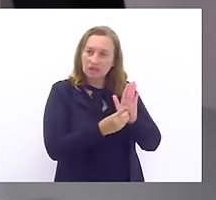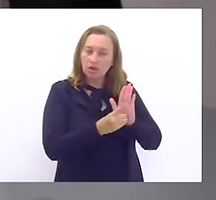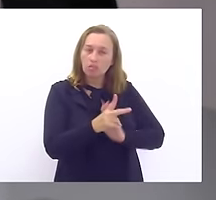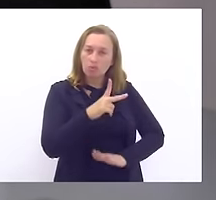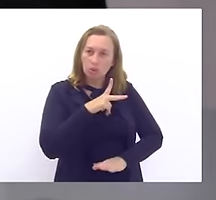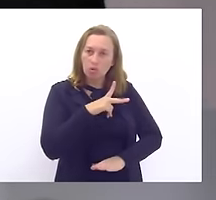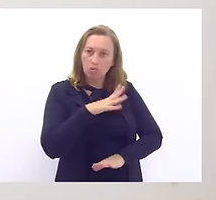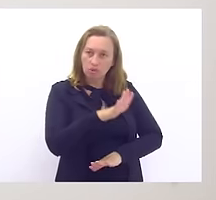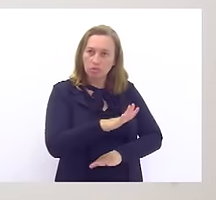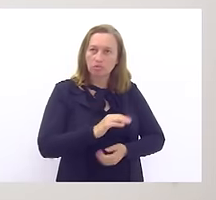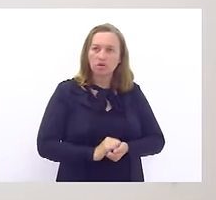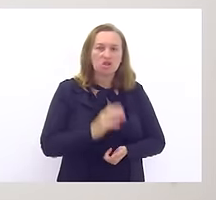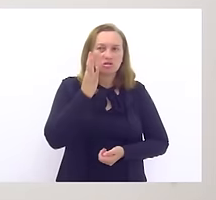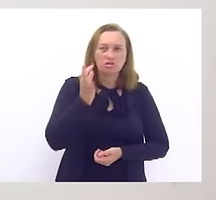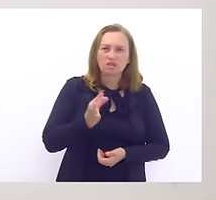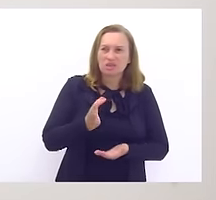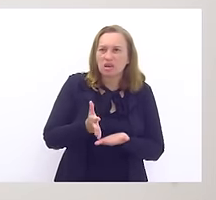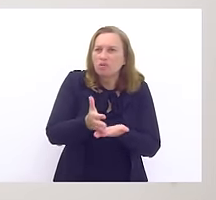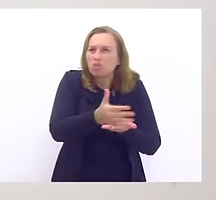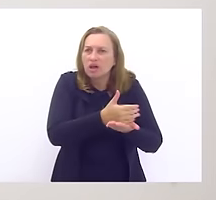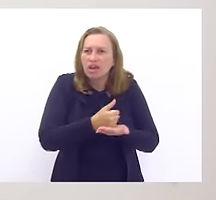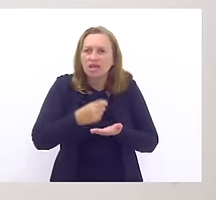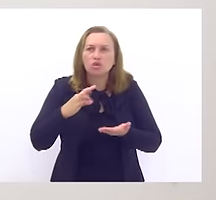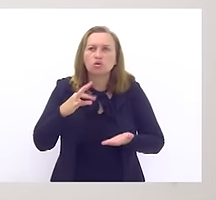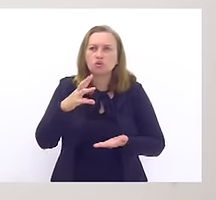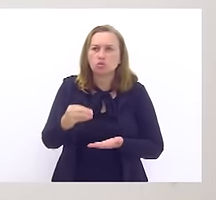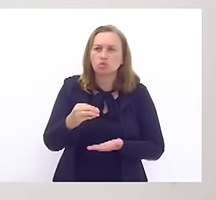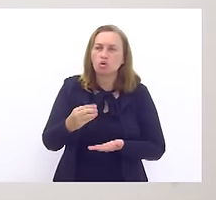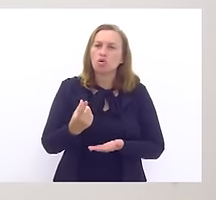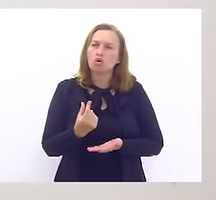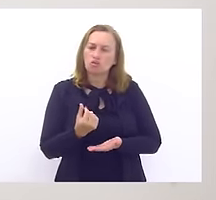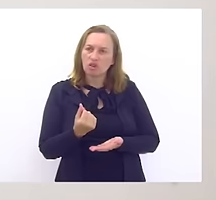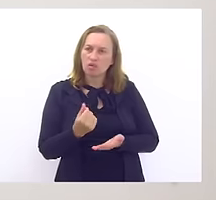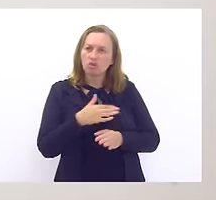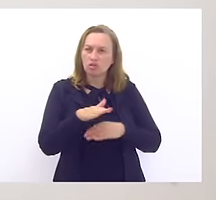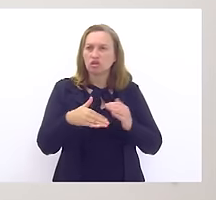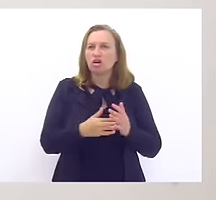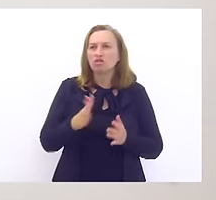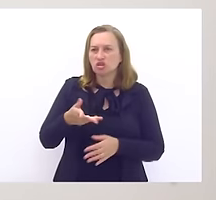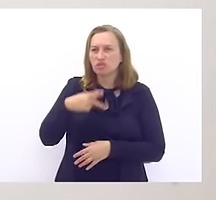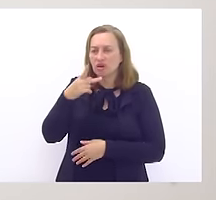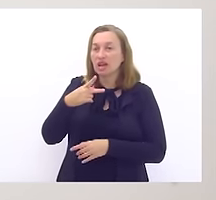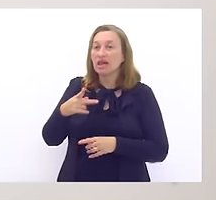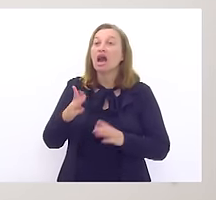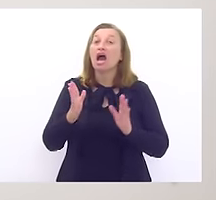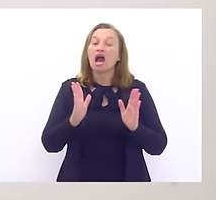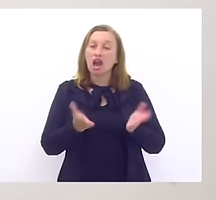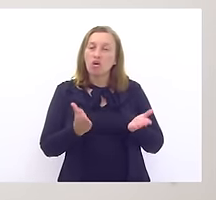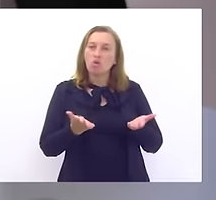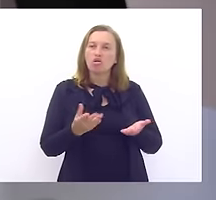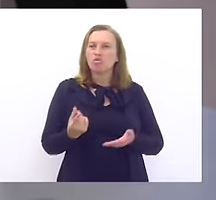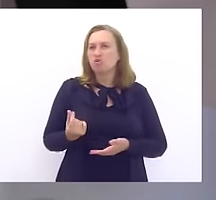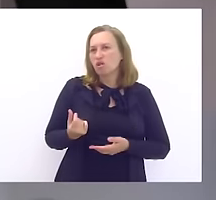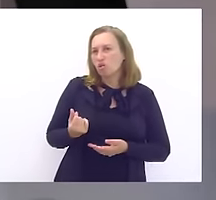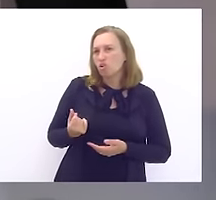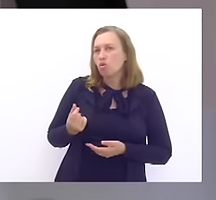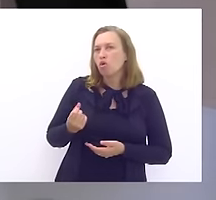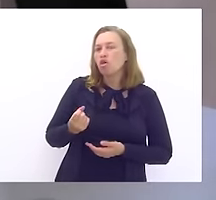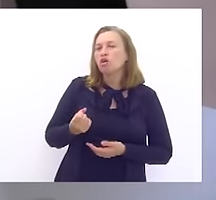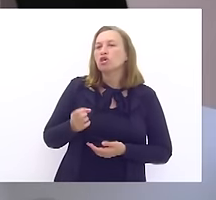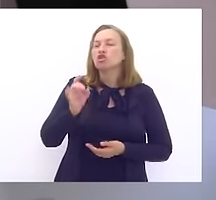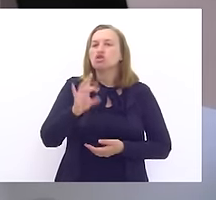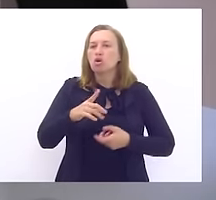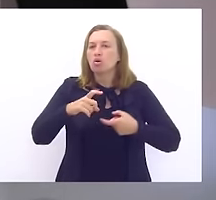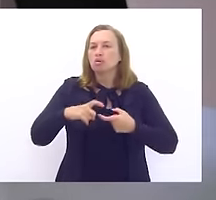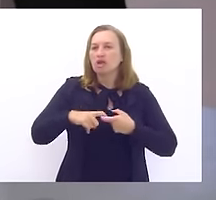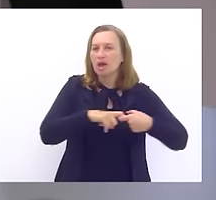DETRAN mas você não sabe quanto você arrecada com tudo isso o valor total foi dele aqui agora agora o valor por exemplo Quanto é só de